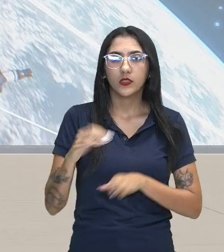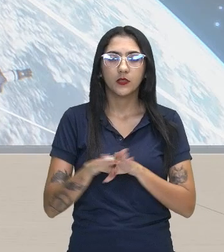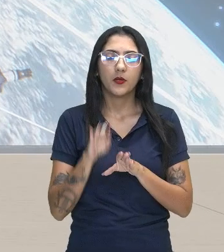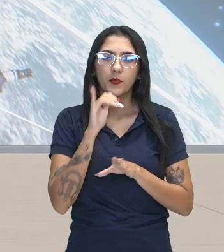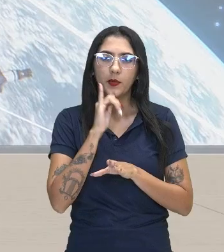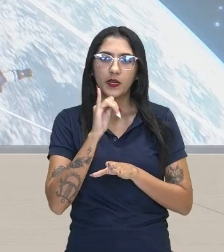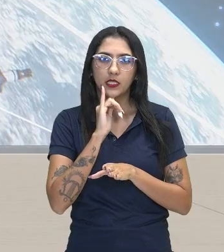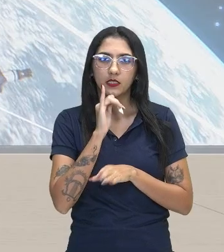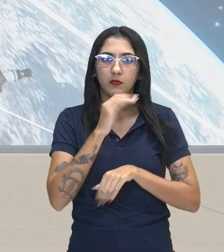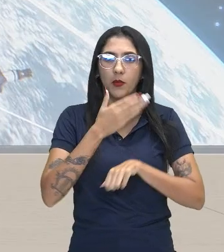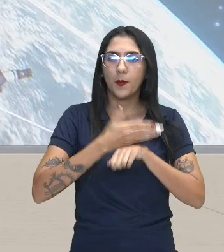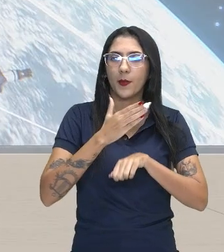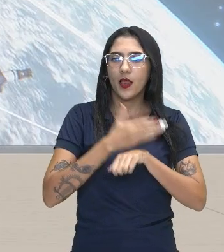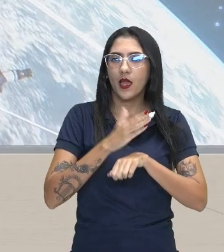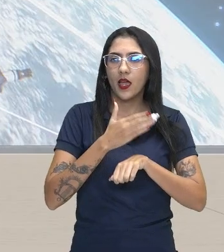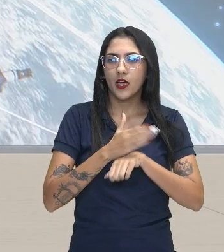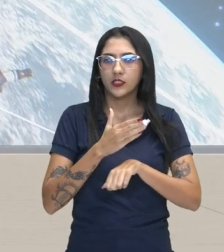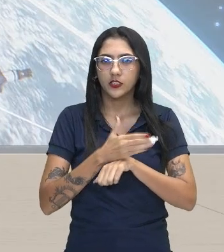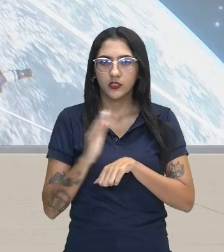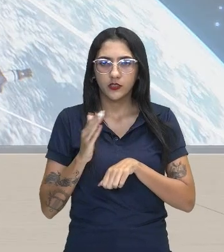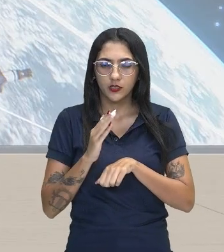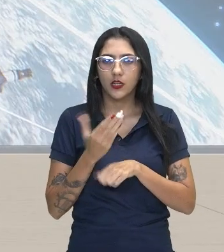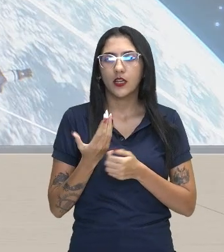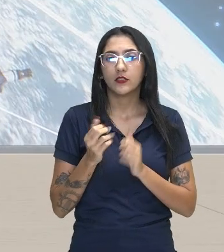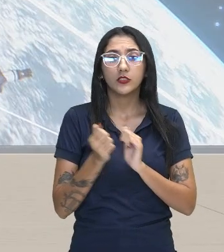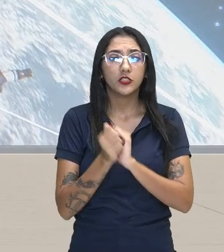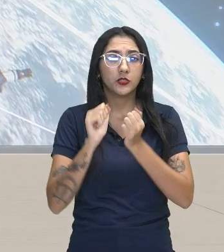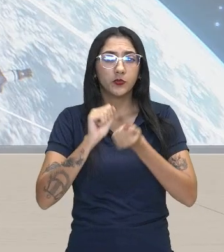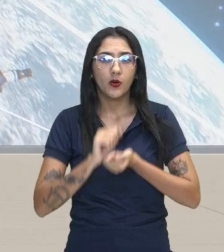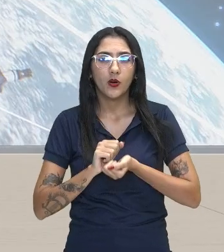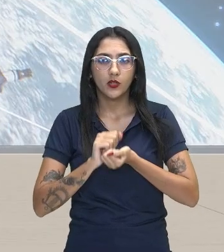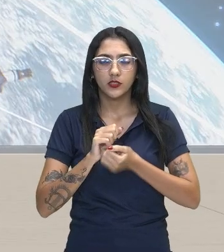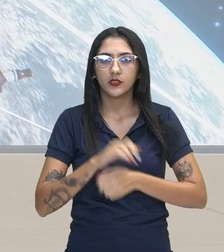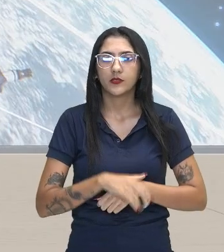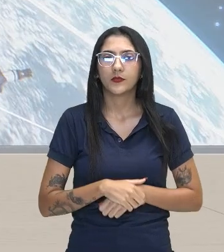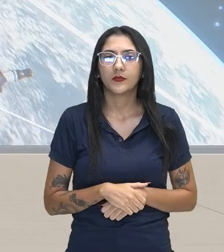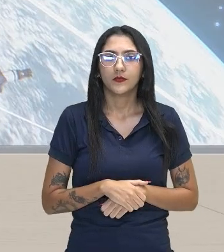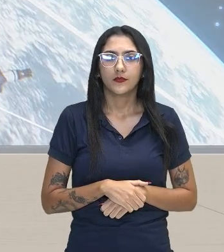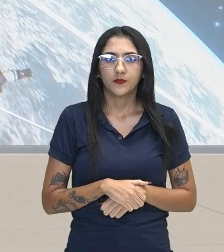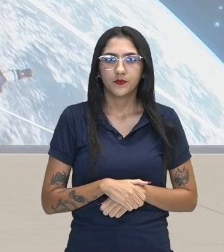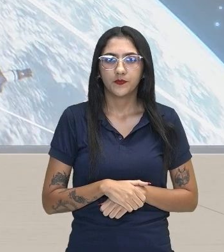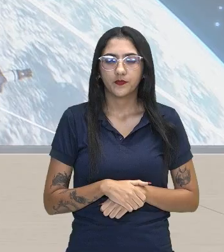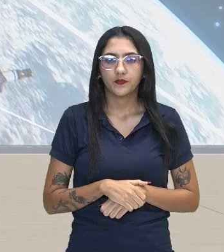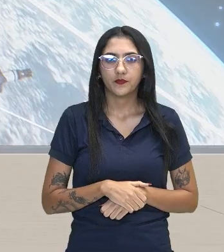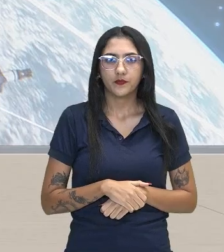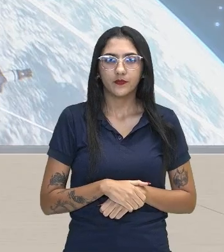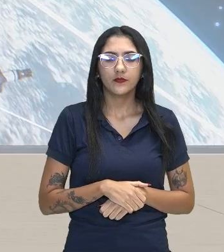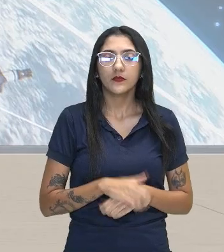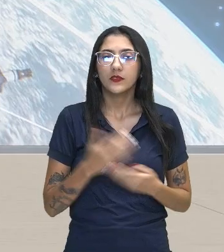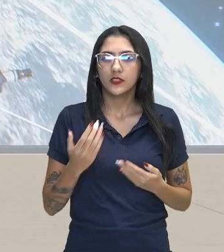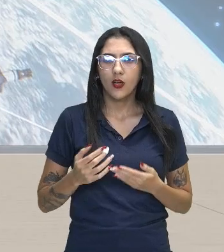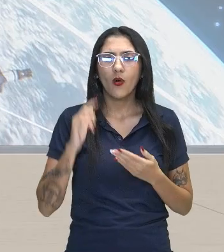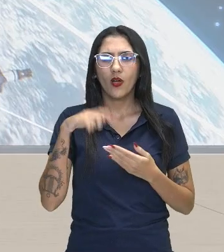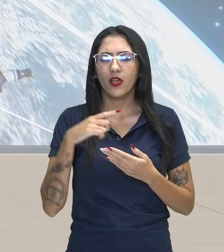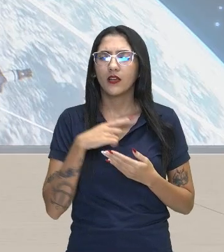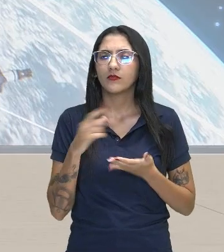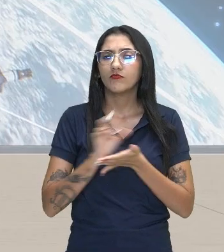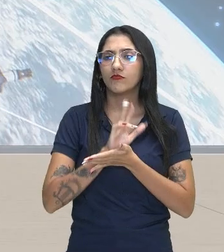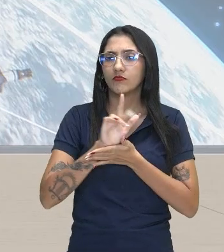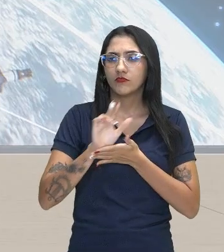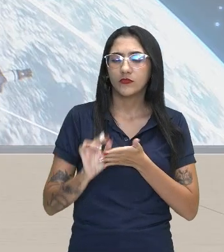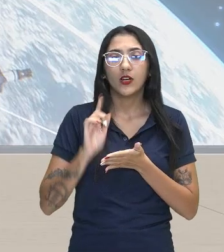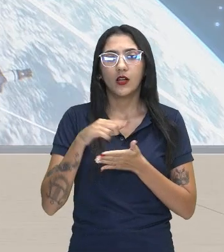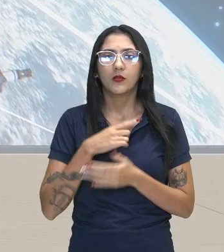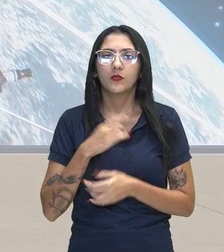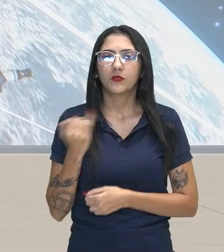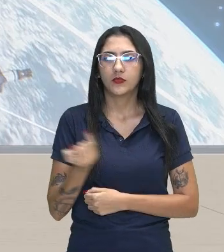como trilhas, navegação marítima e até entregas por drones. Então, a gente observa aí a importância de tudo